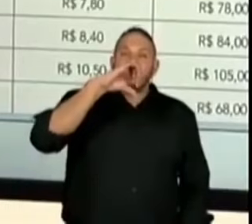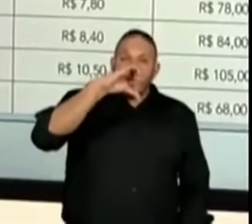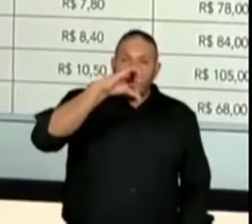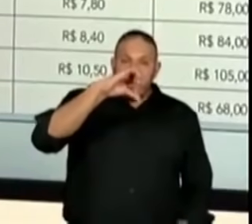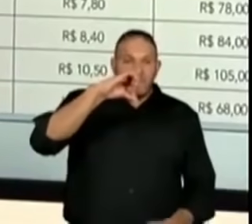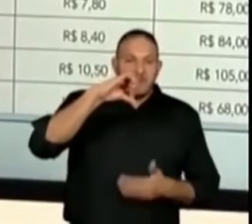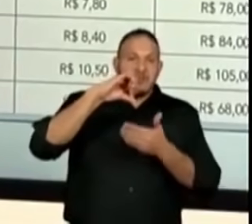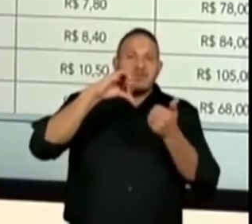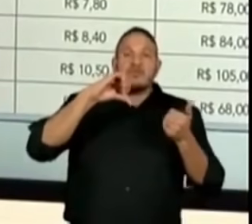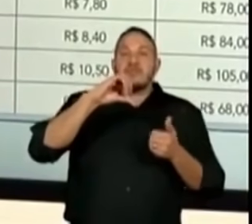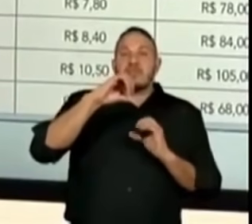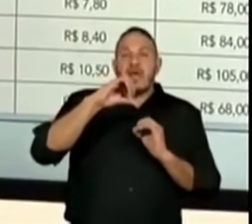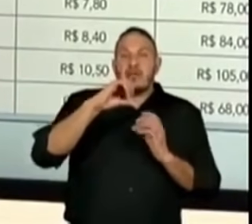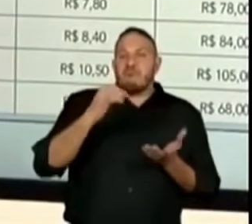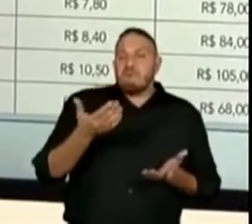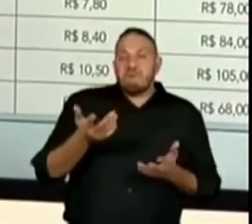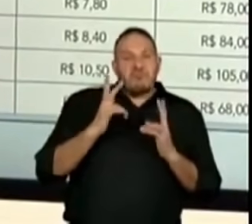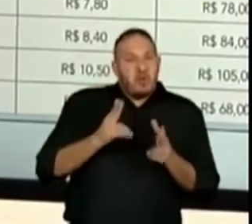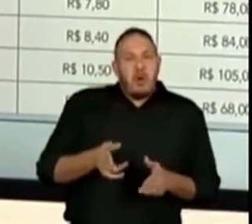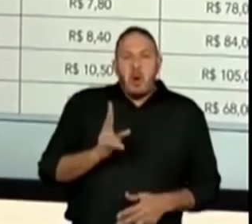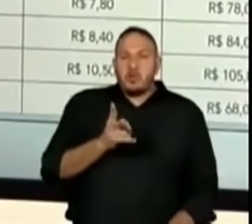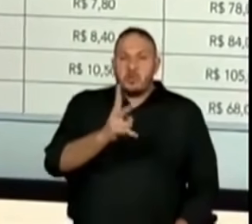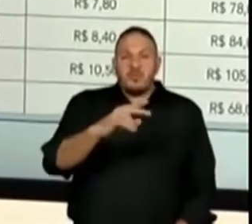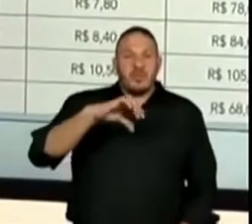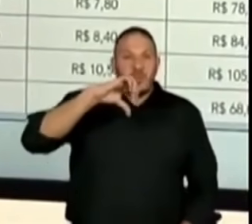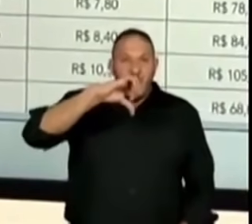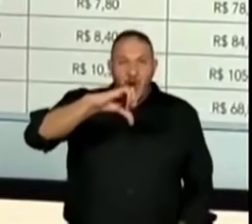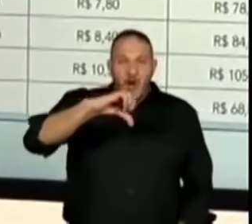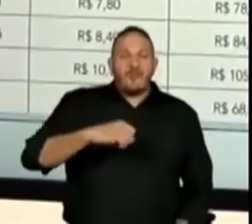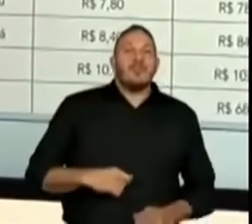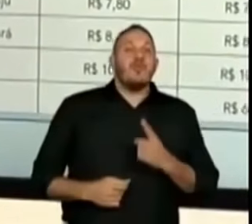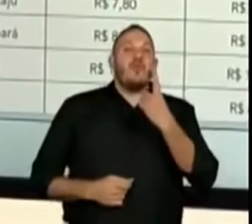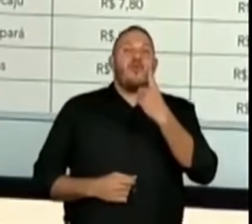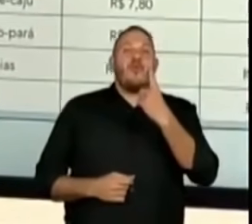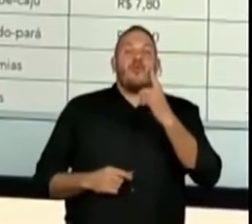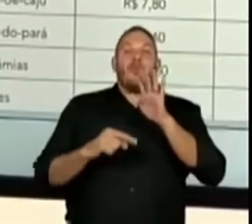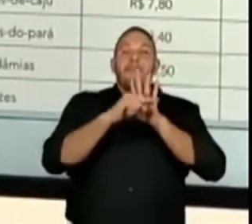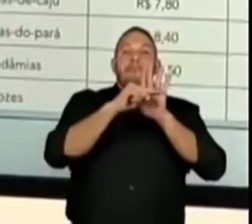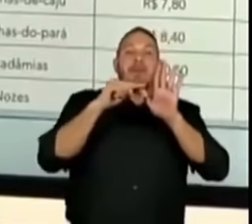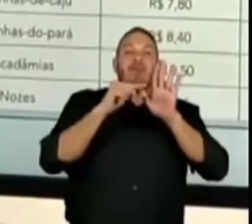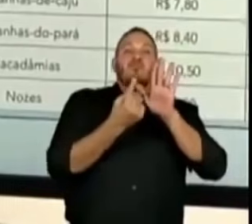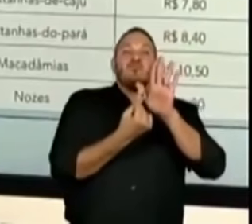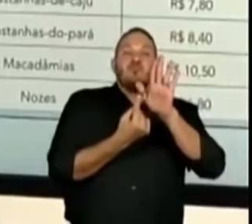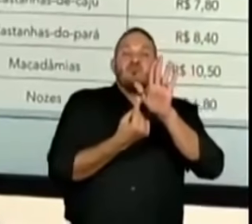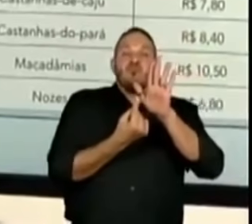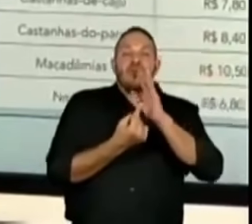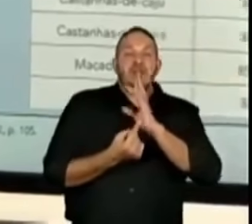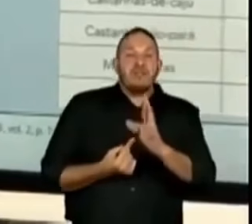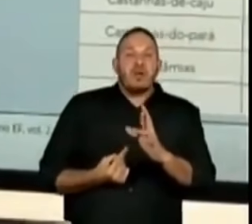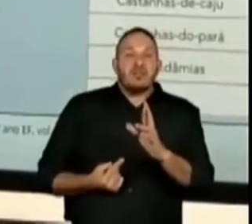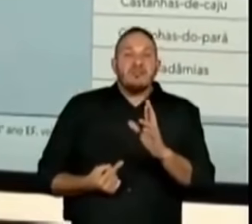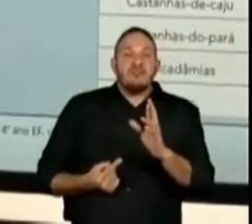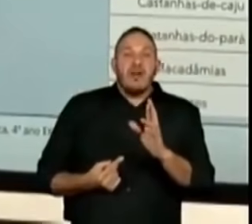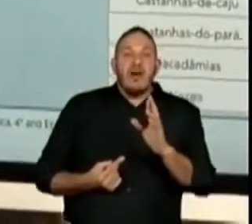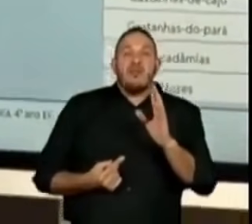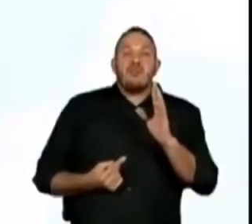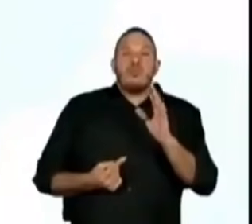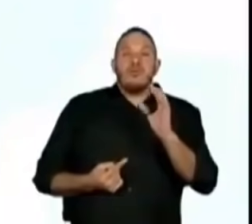tiro 0 é igual a 9. E 1 menos 1 é igual a 0,